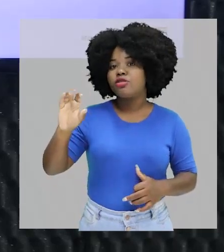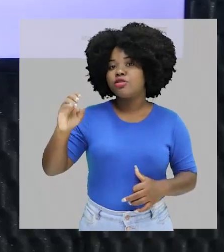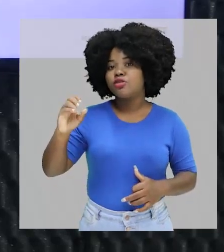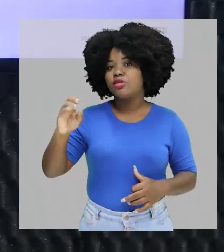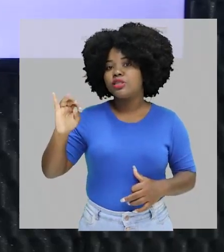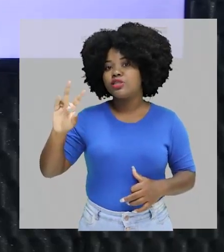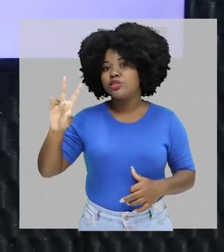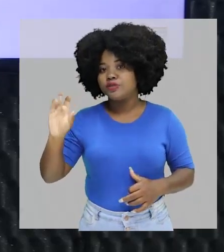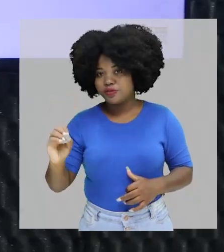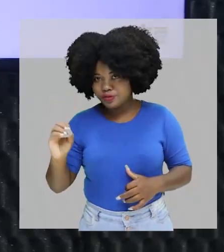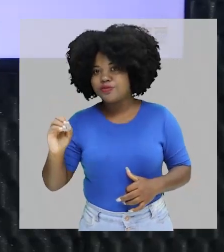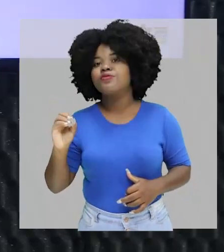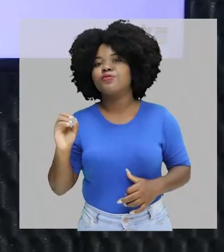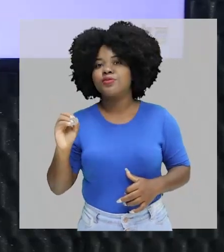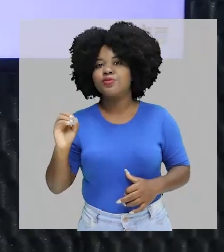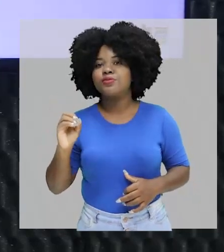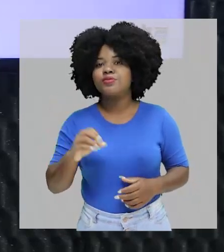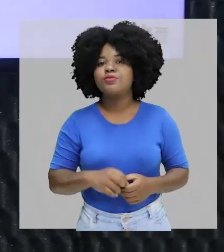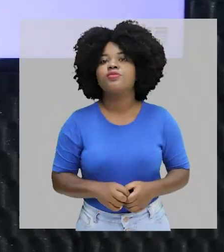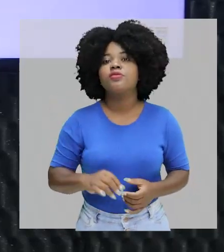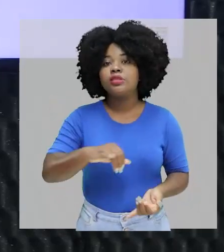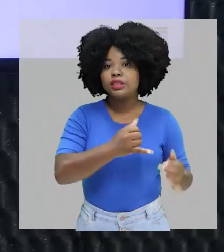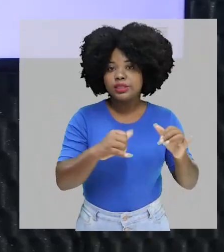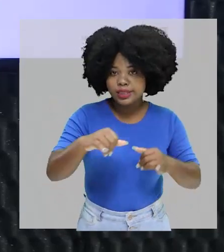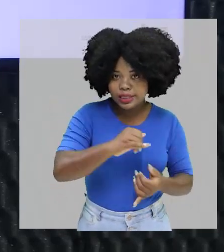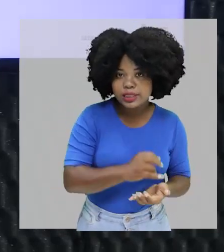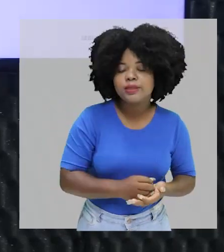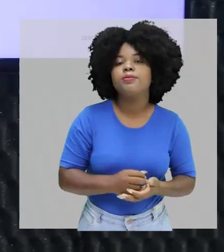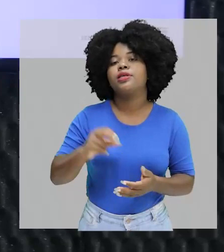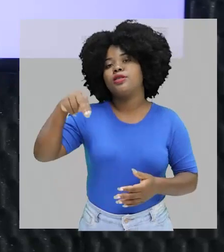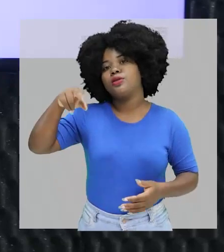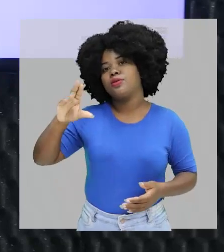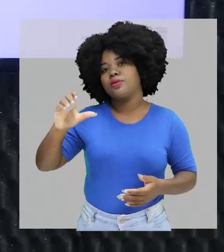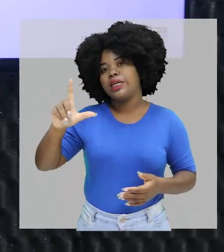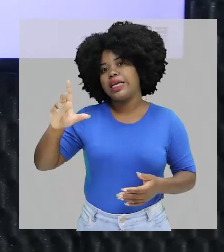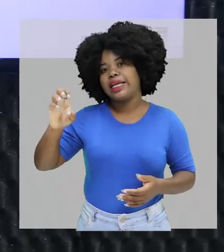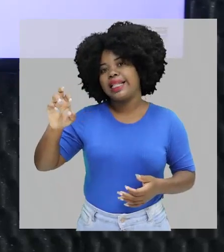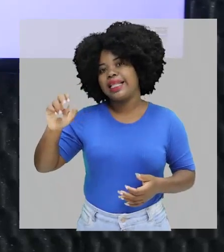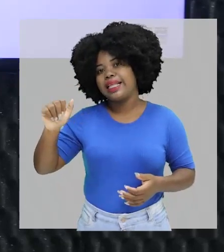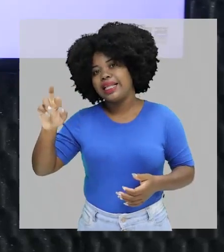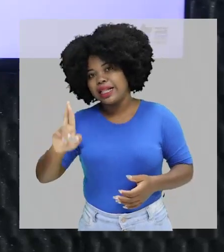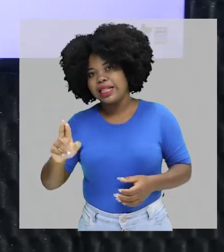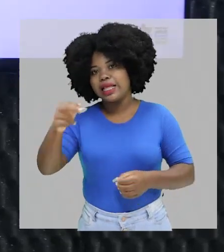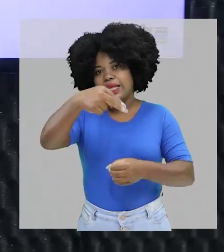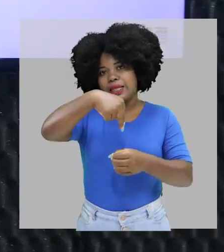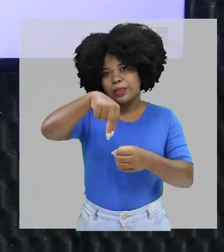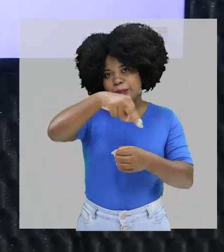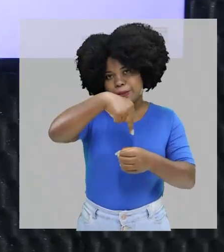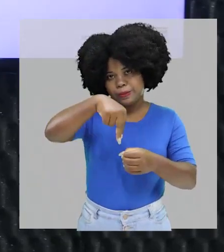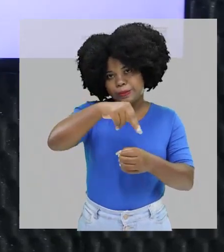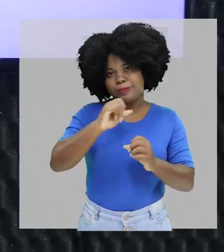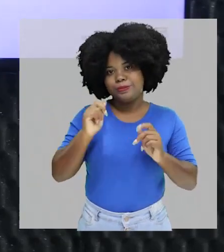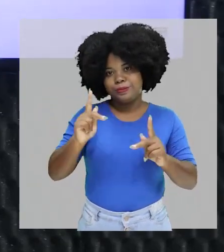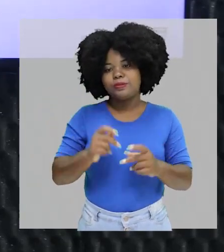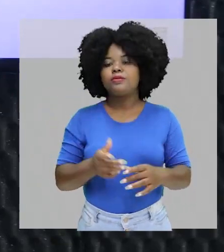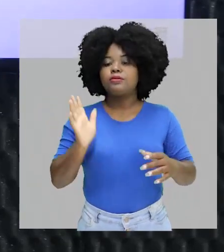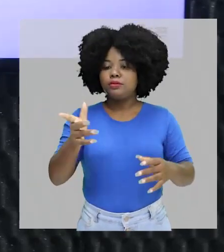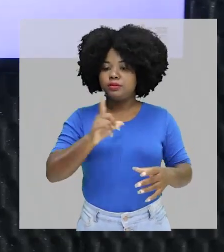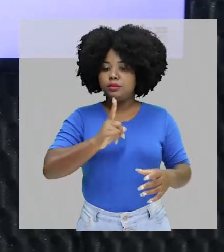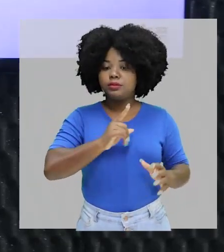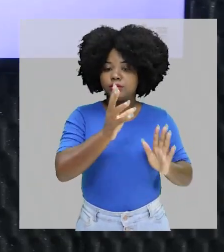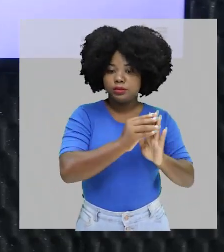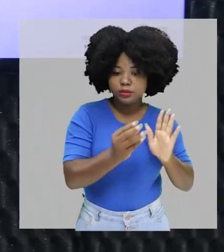radioativos, radioatividade, química nuclear, ok? Já trabalhamos conteúdos